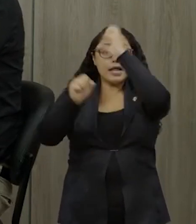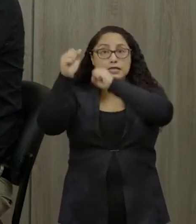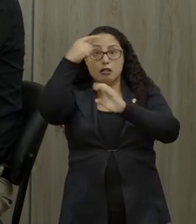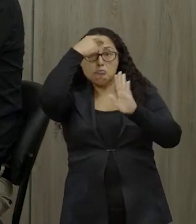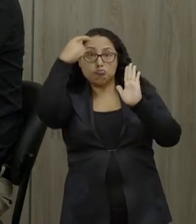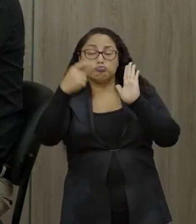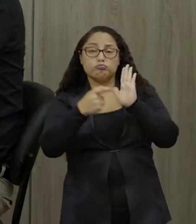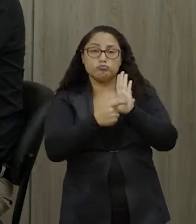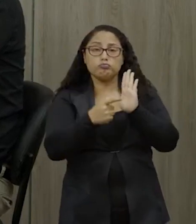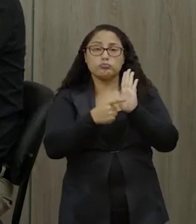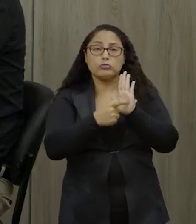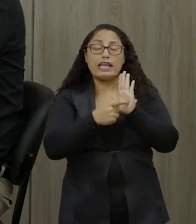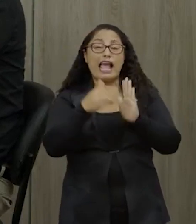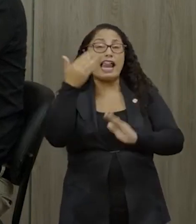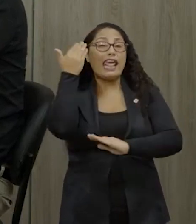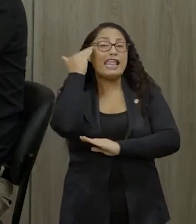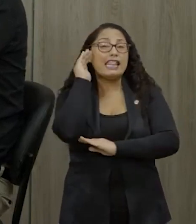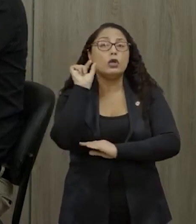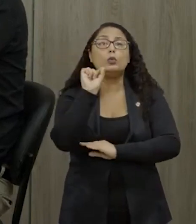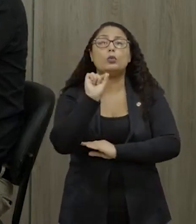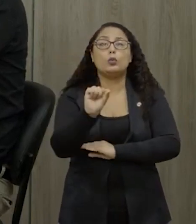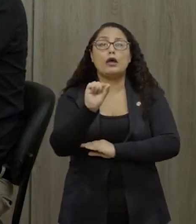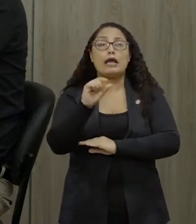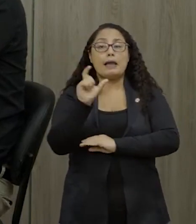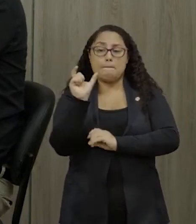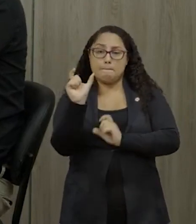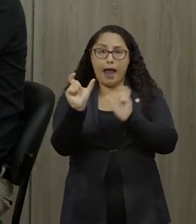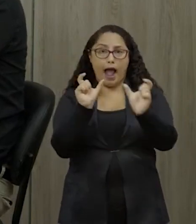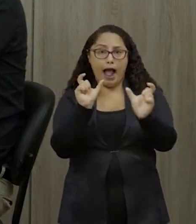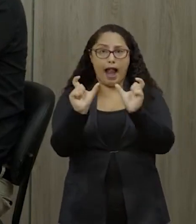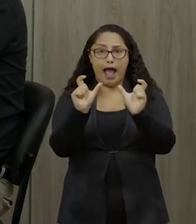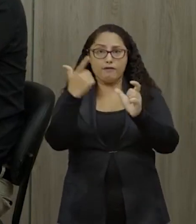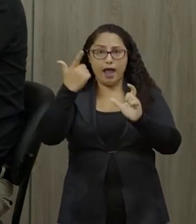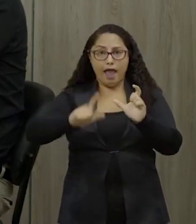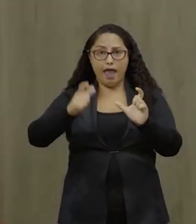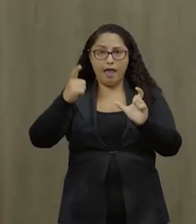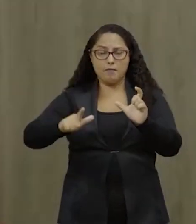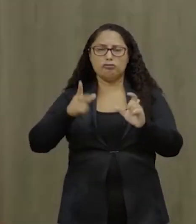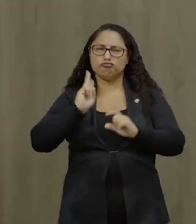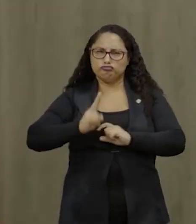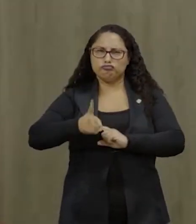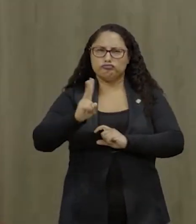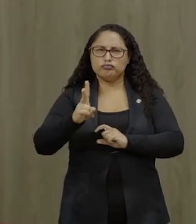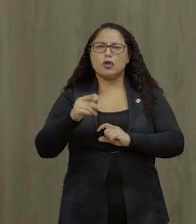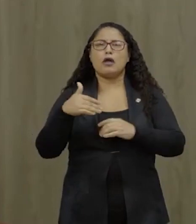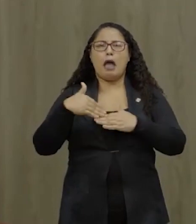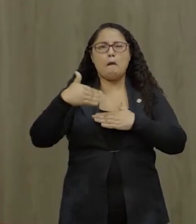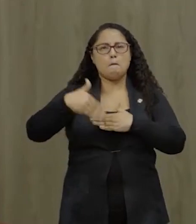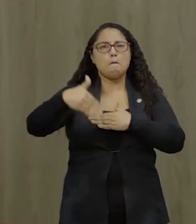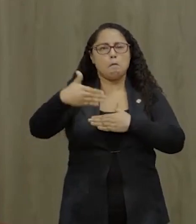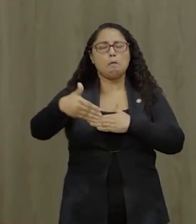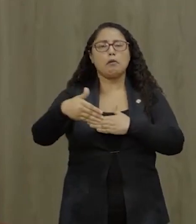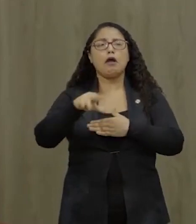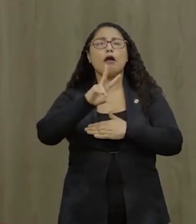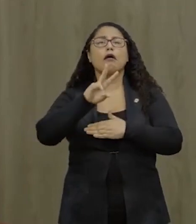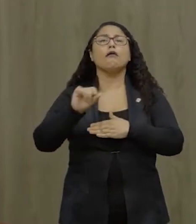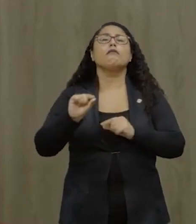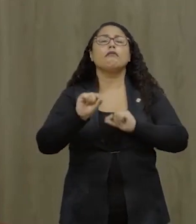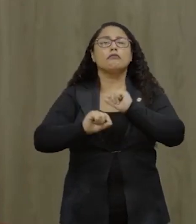dele, então ele entende que quando palavras são repetidas constantemente, uma após as